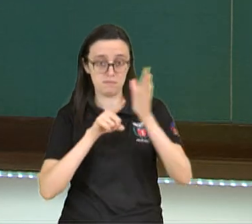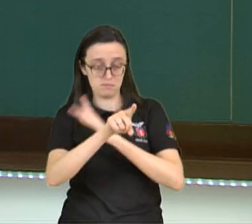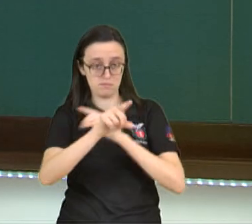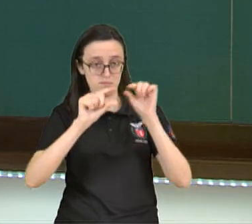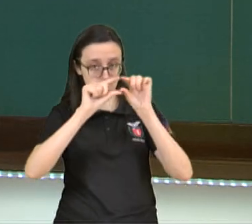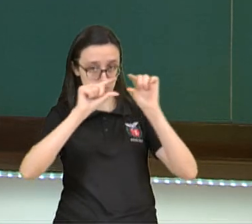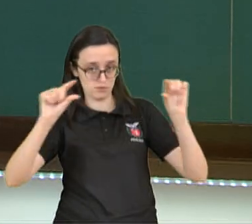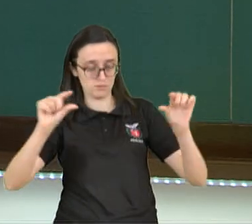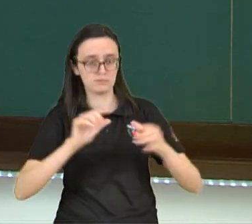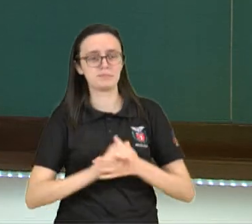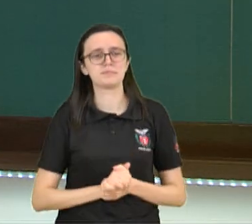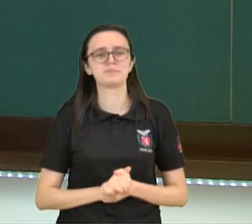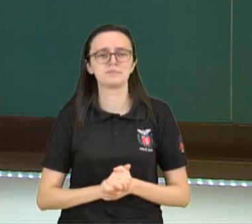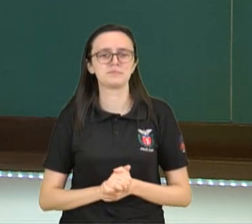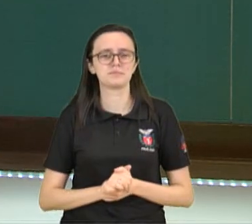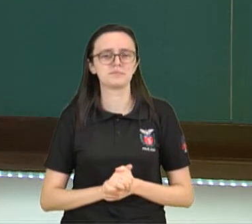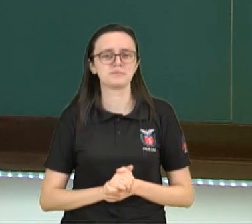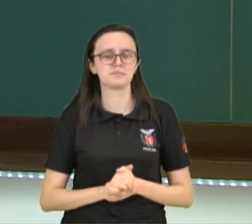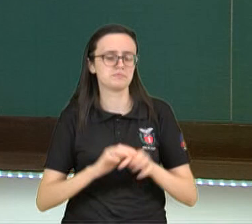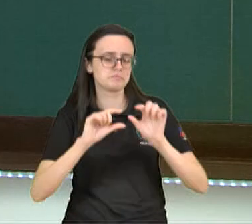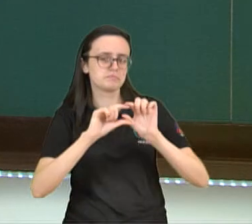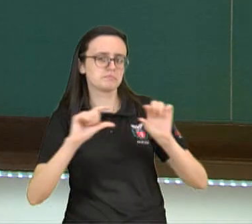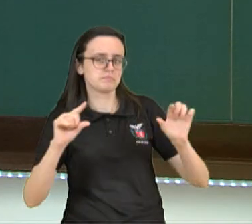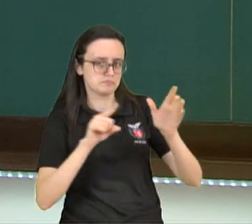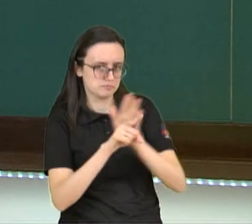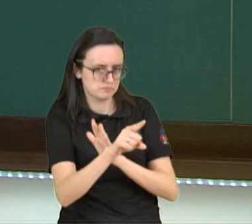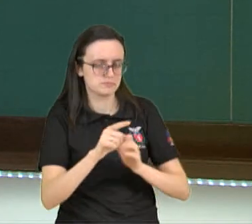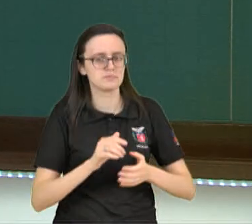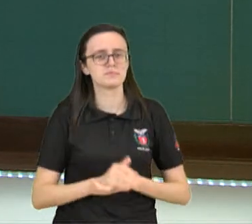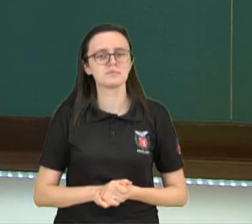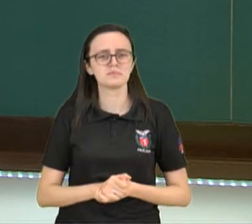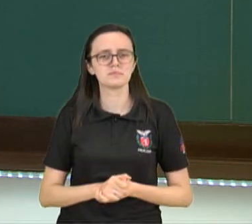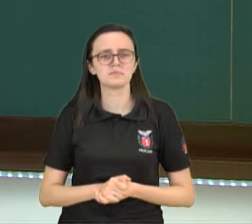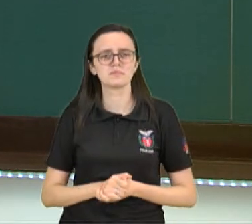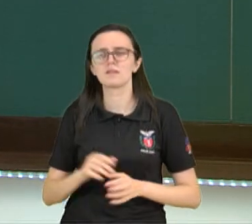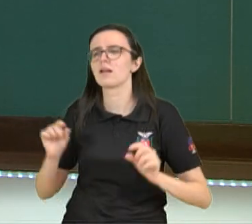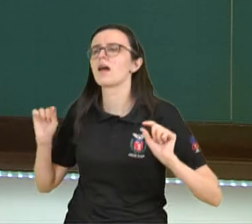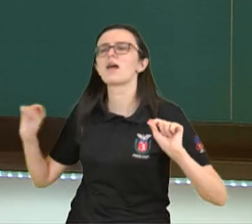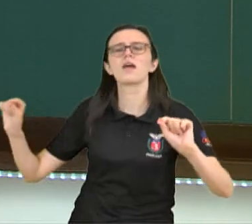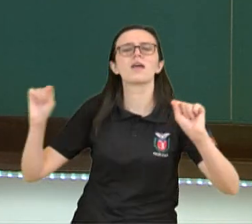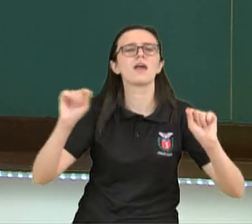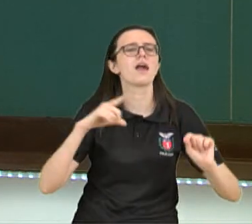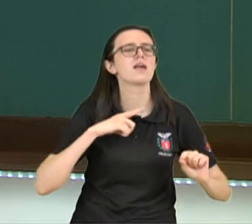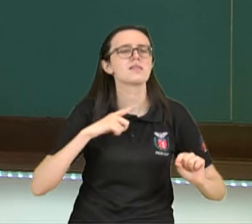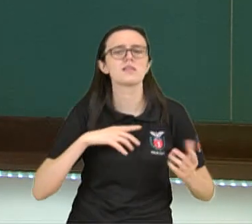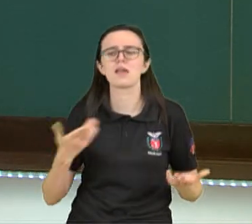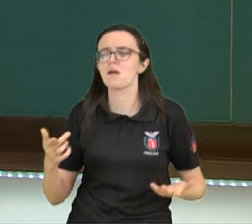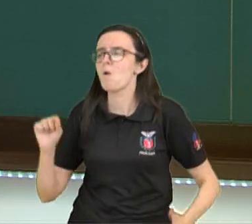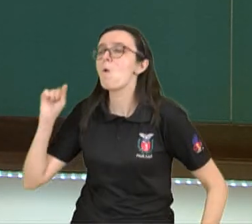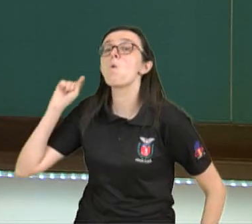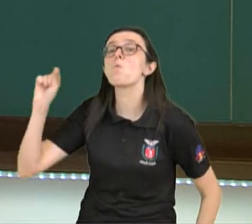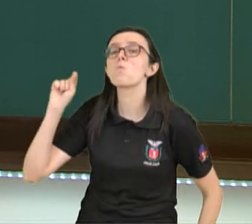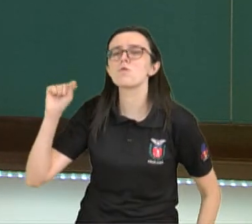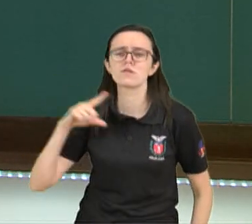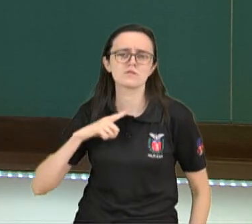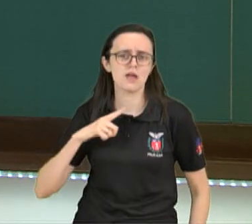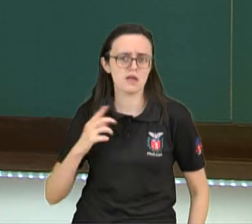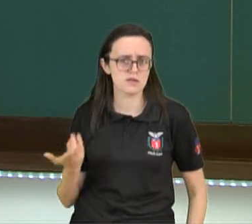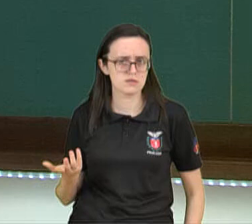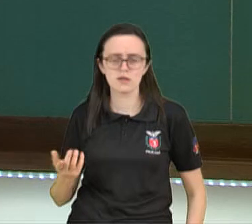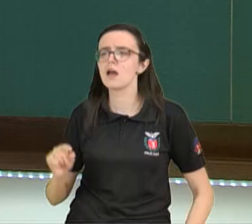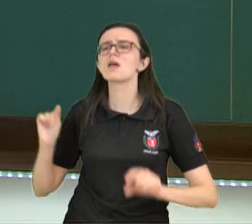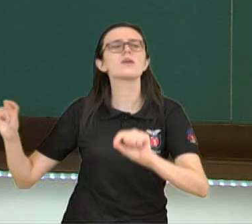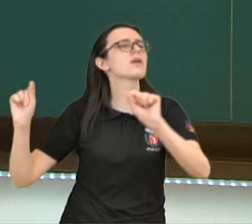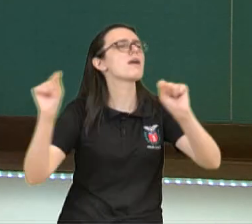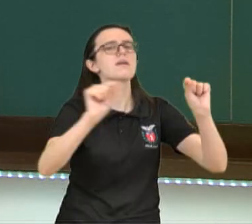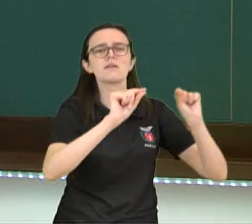para vocês. Quem tem? Que tem? Ou seja, quem tem? O que tem? Então,